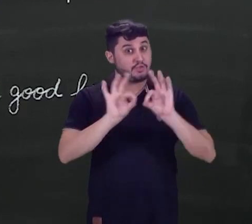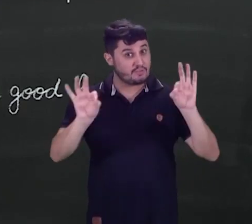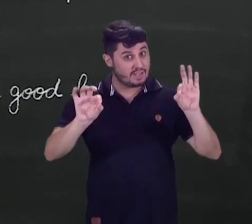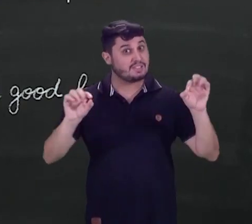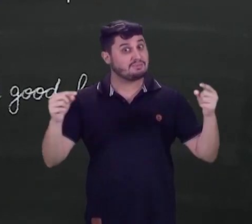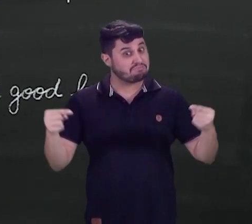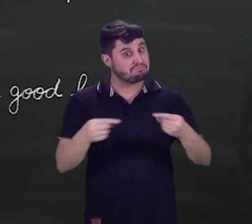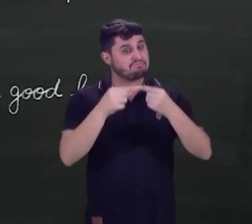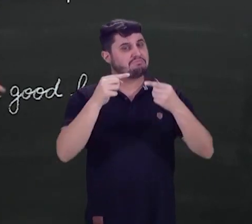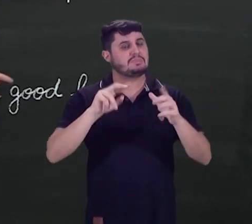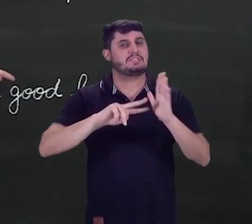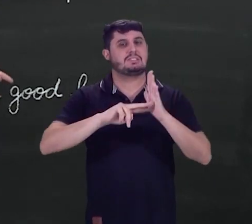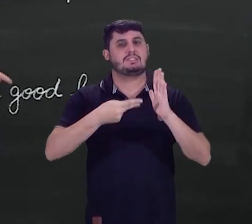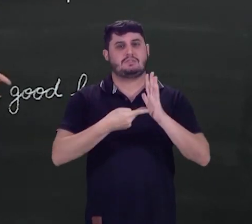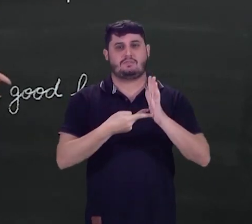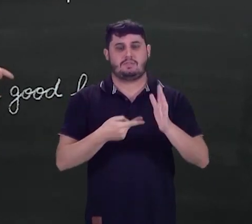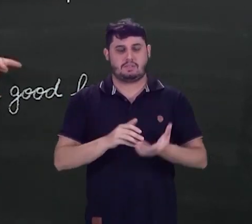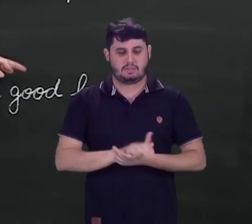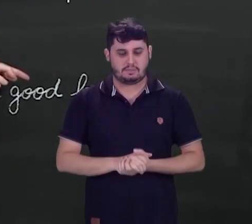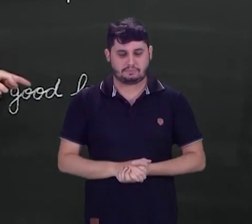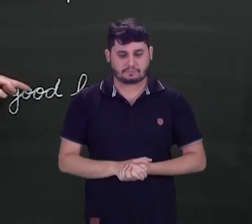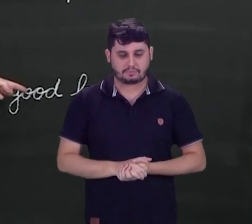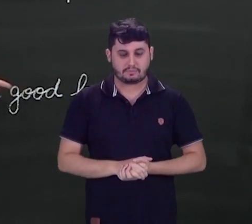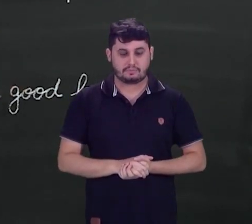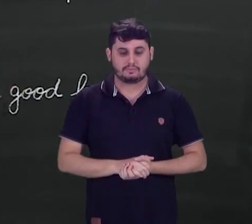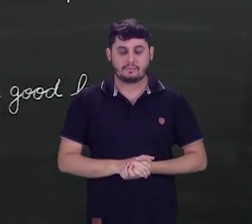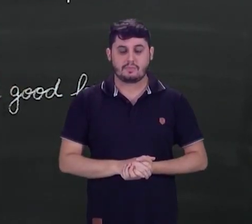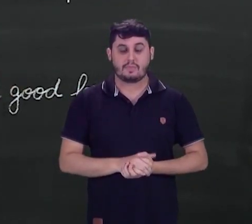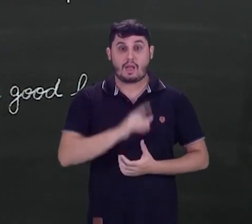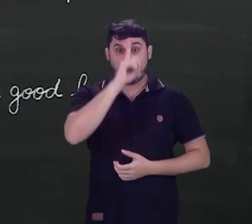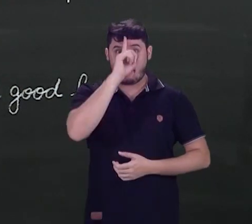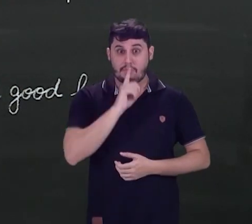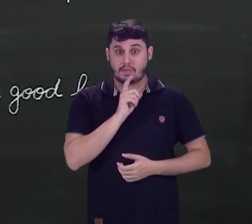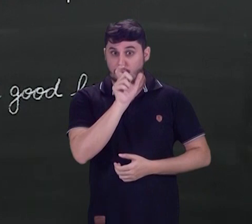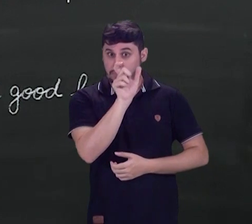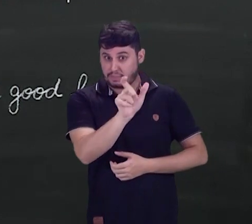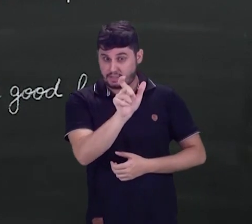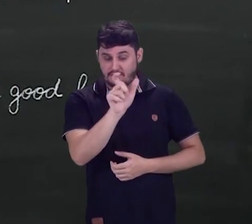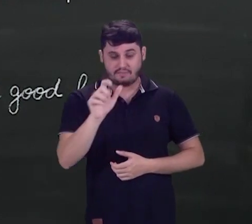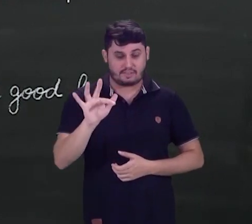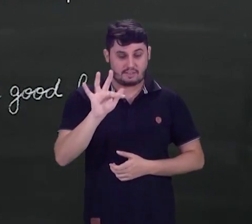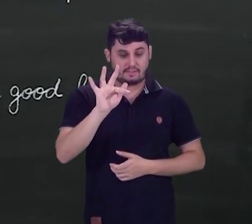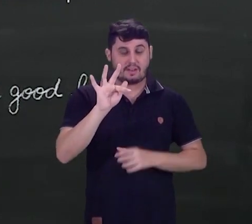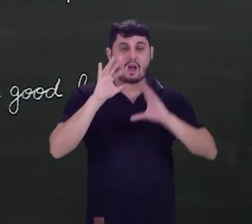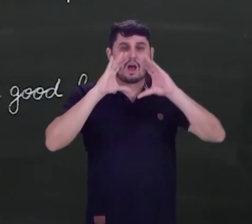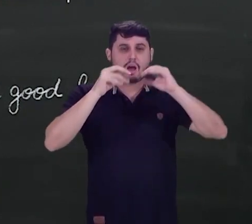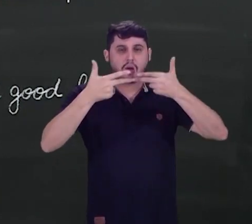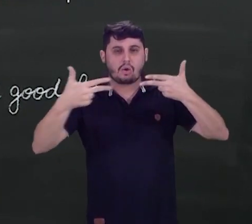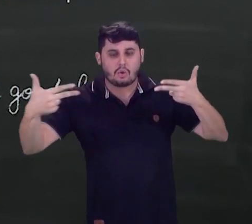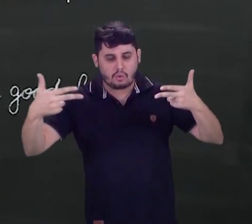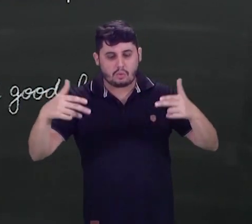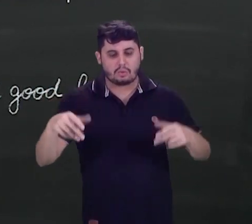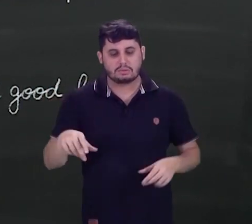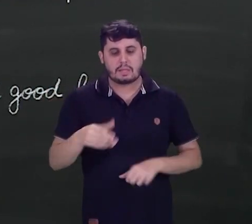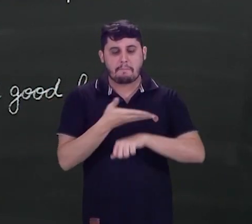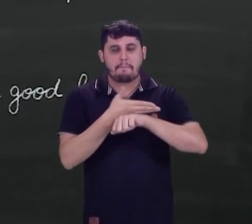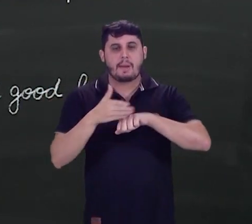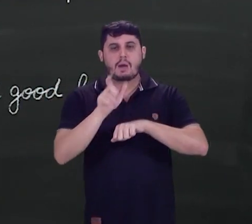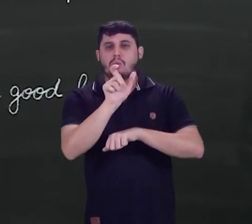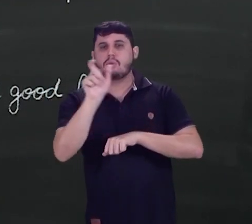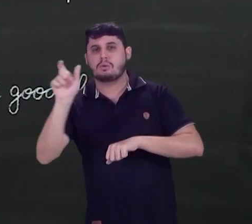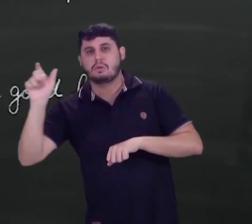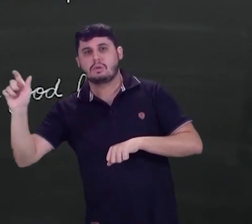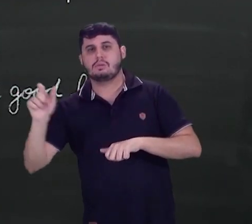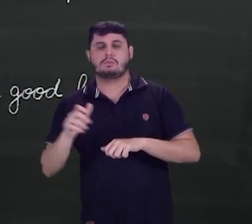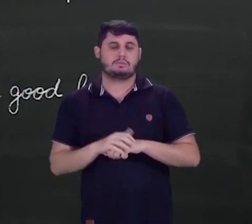food is not good for your health, para a sua saúde. Eu vou